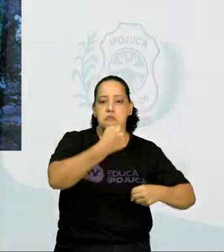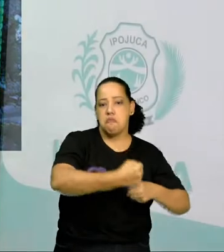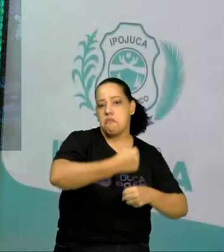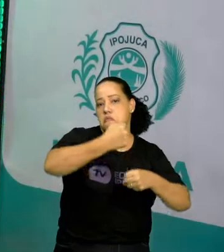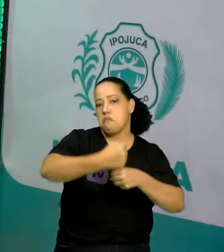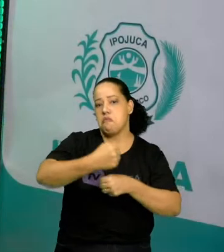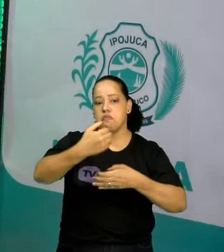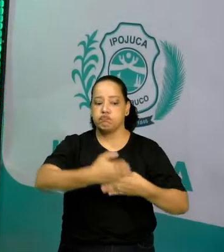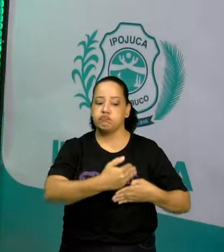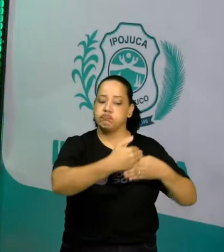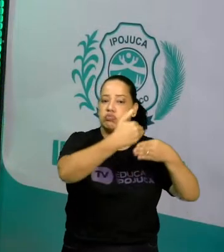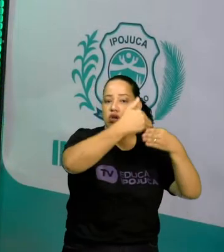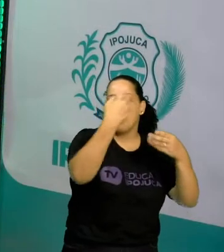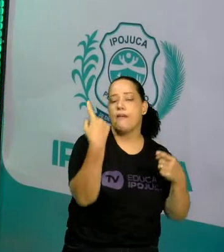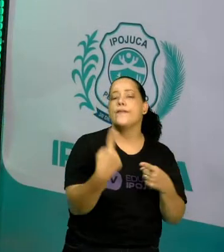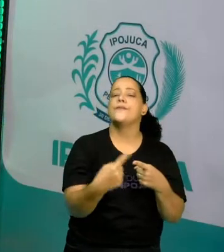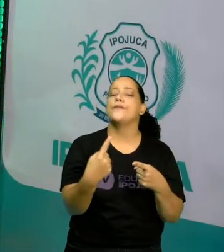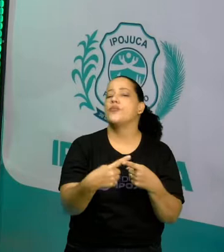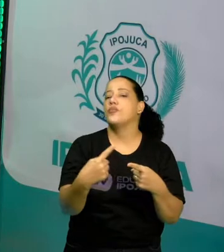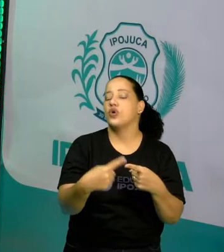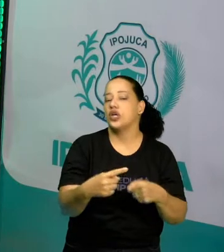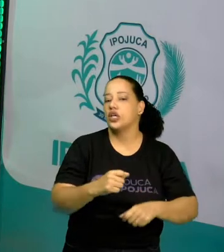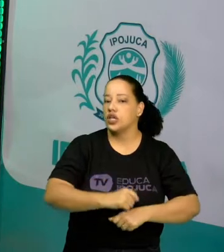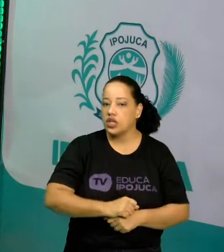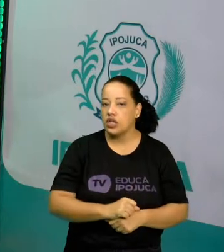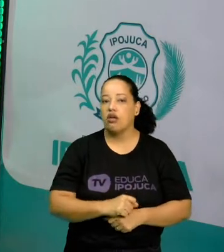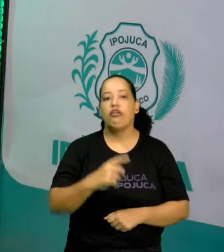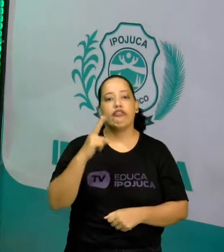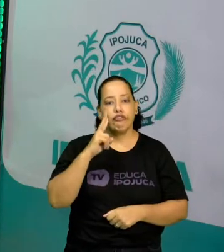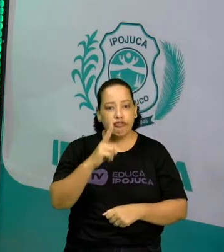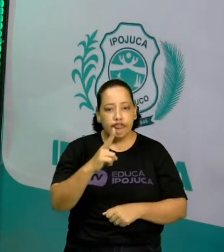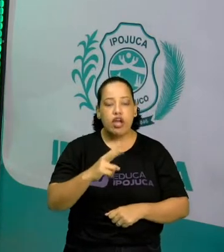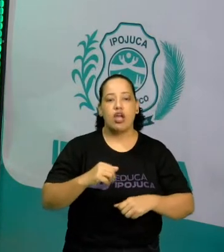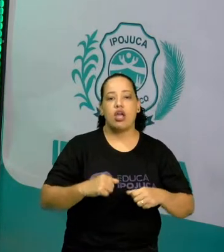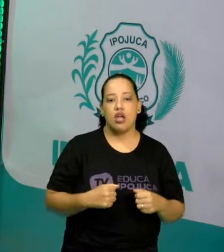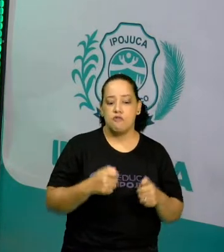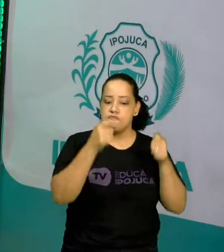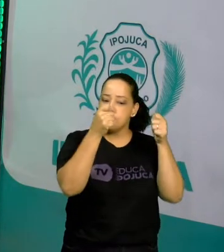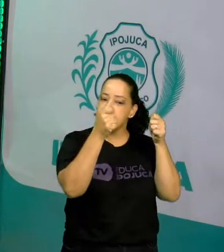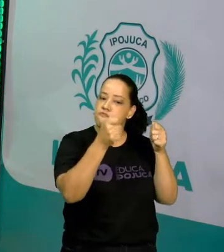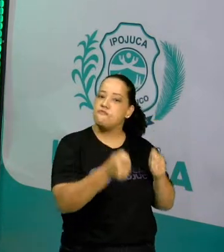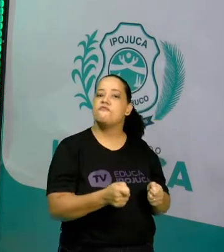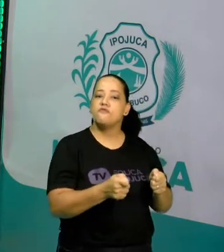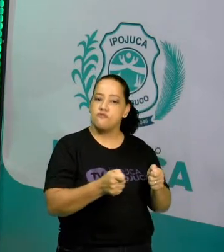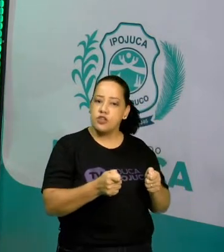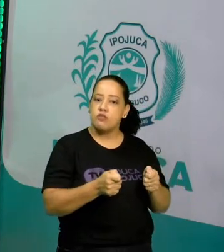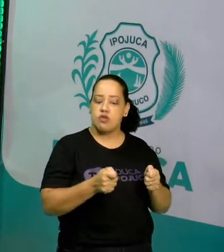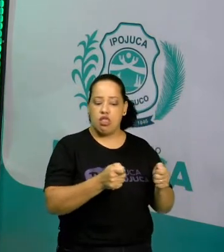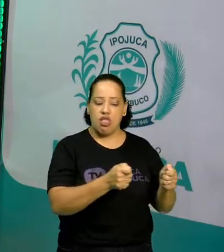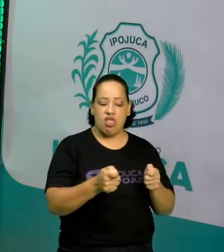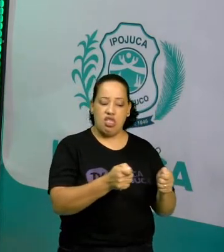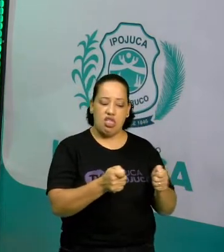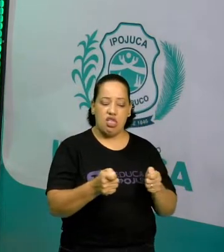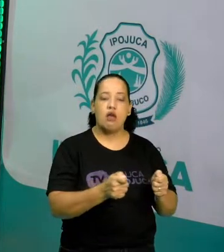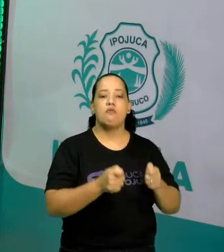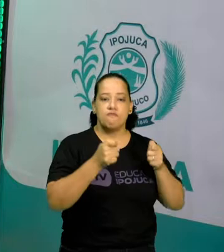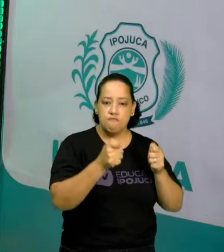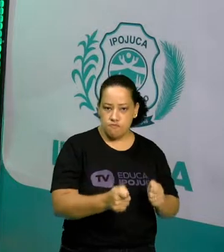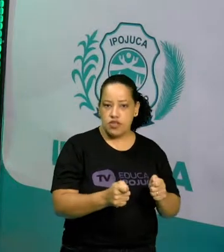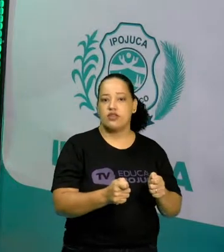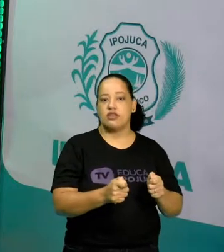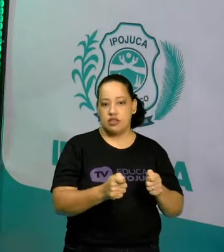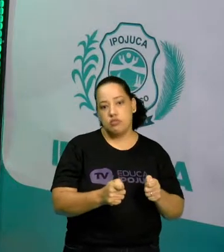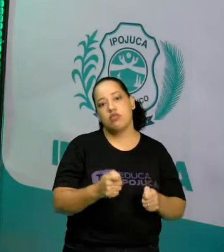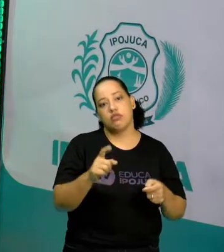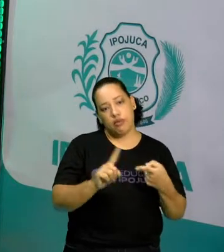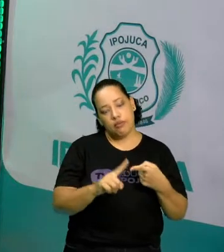que isso? Porque o triângulo ele dá estabilidade e rigidez. Você vê muito e é fácil